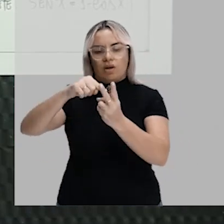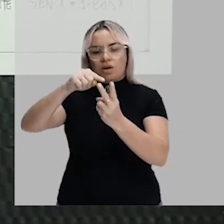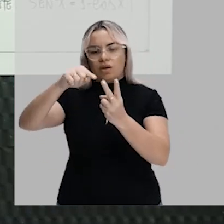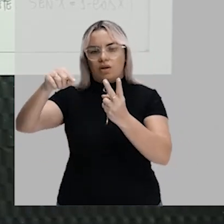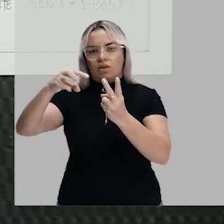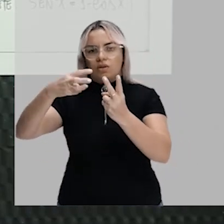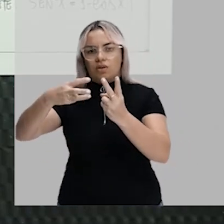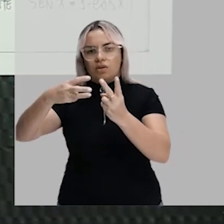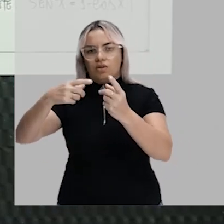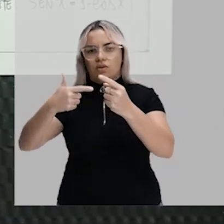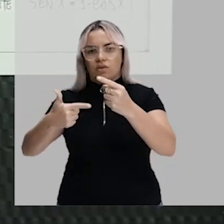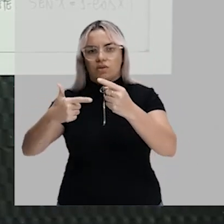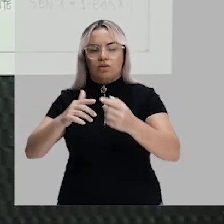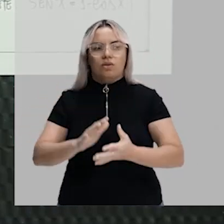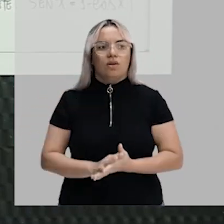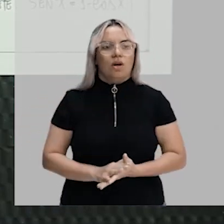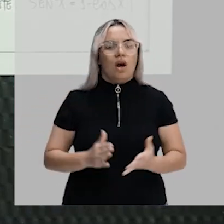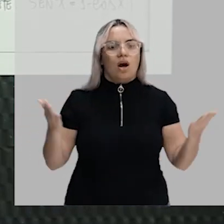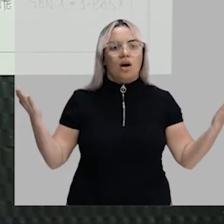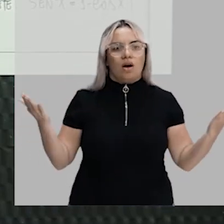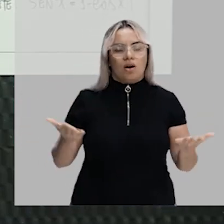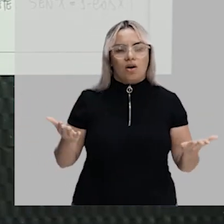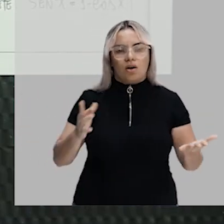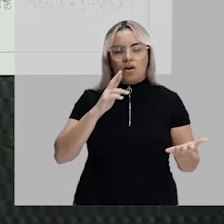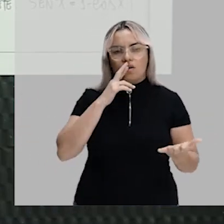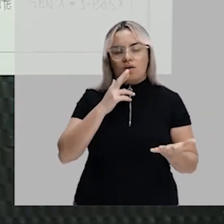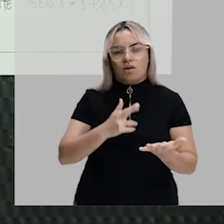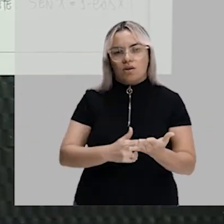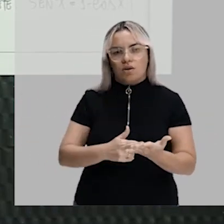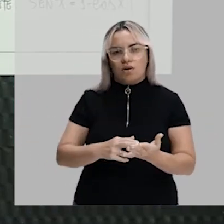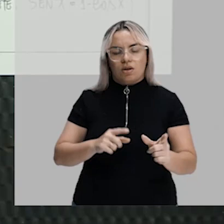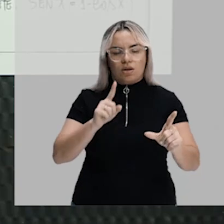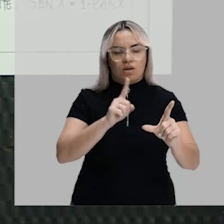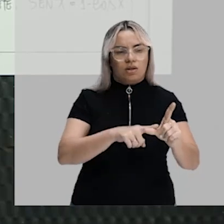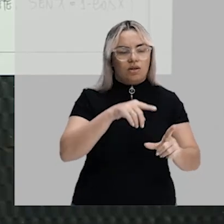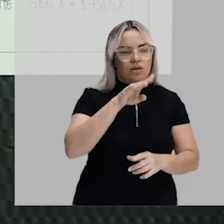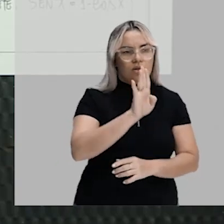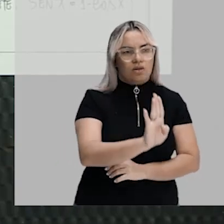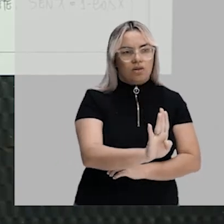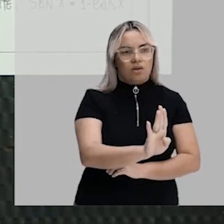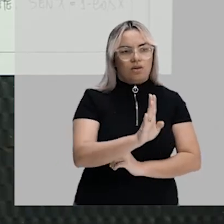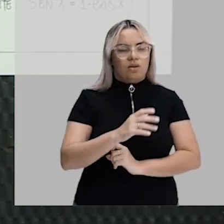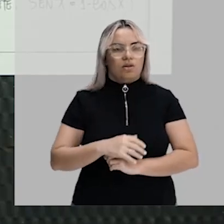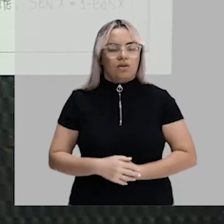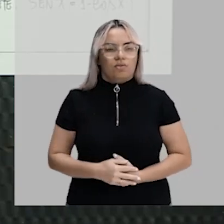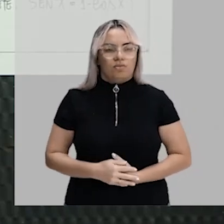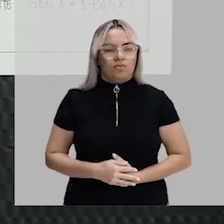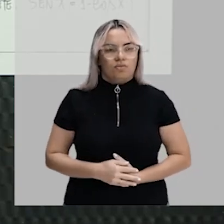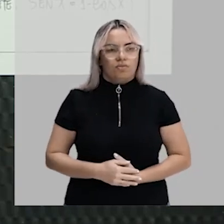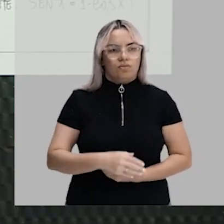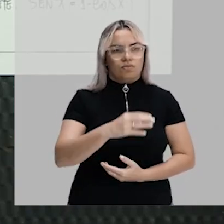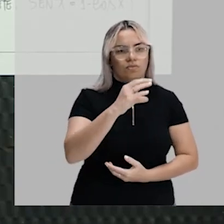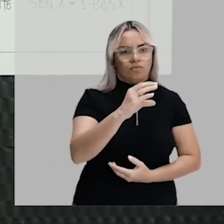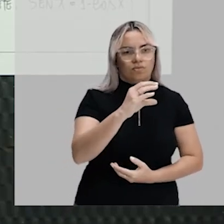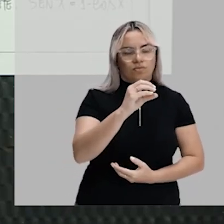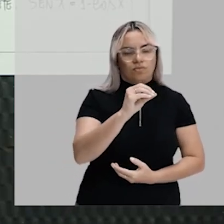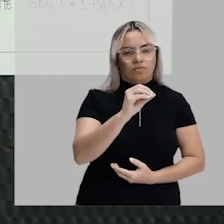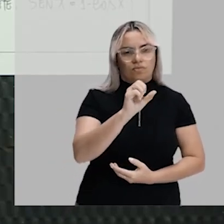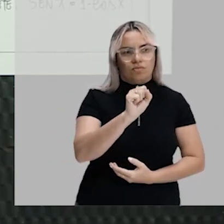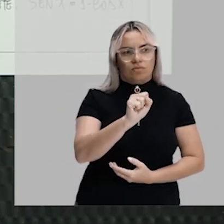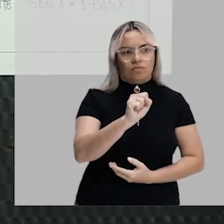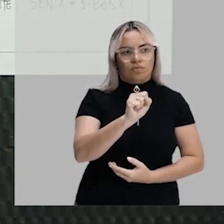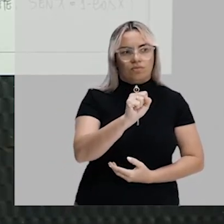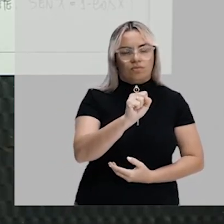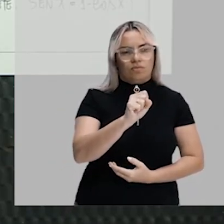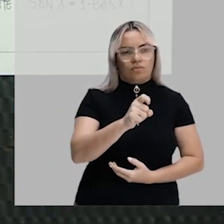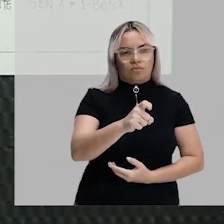letra B cosseno de x = 1 eu